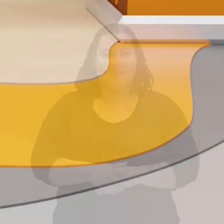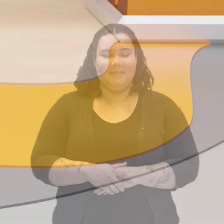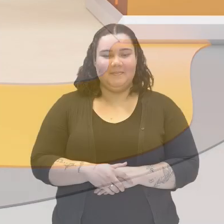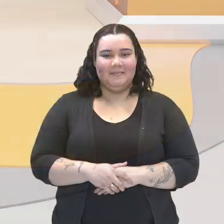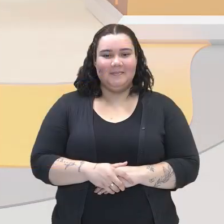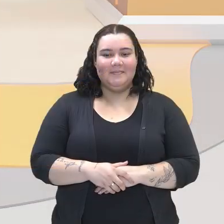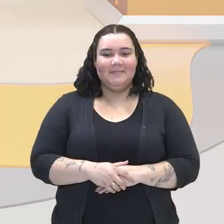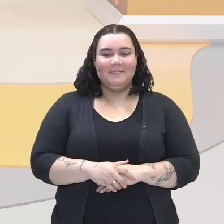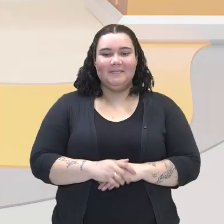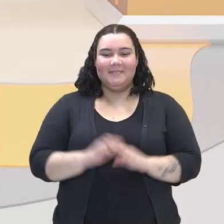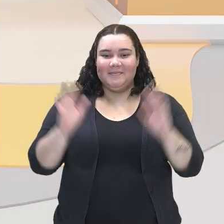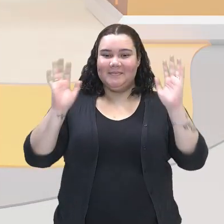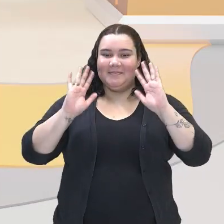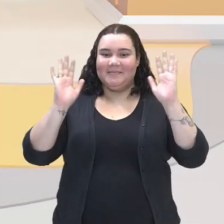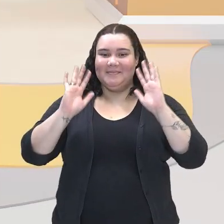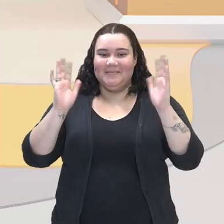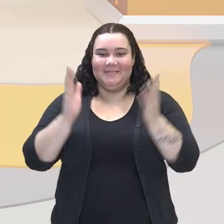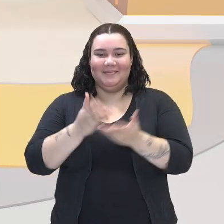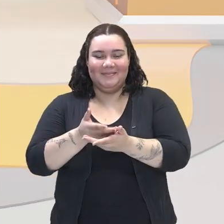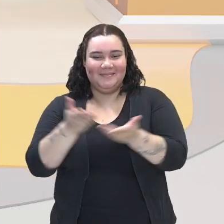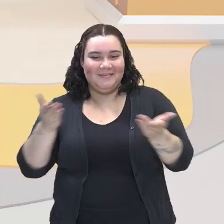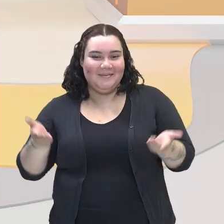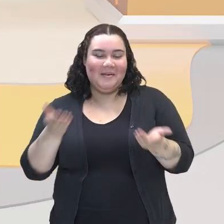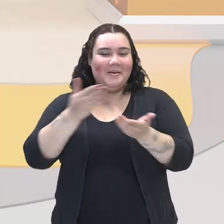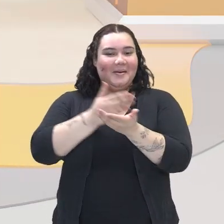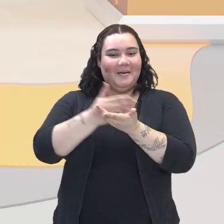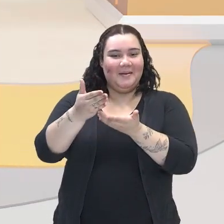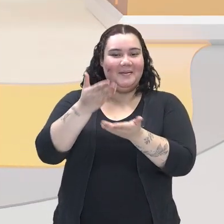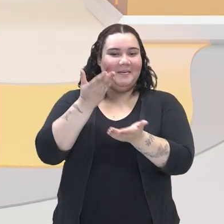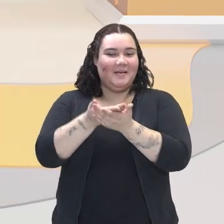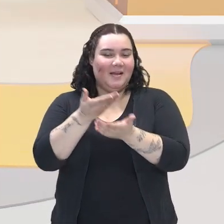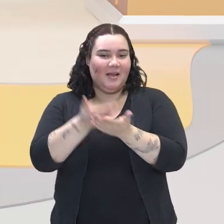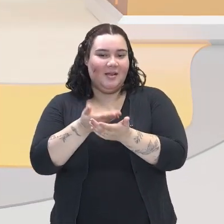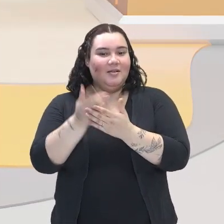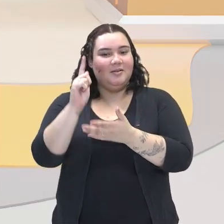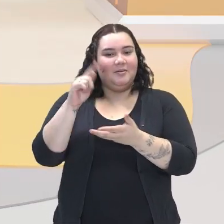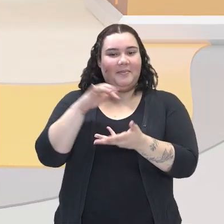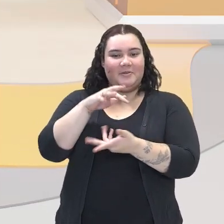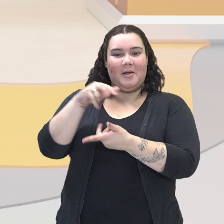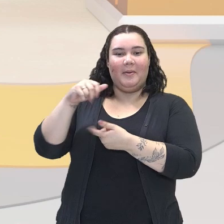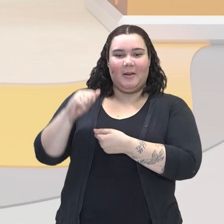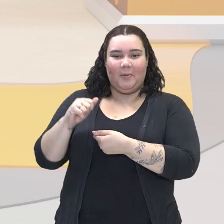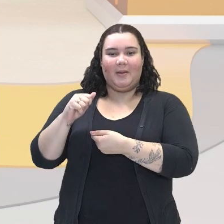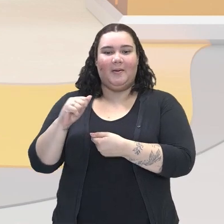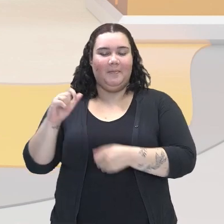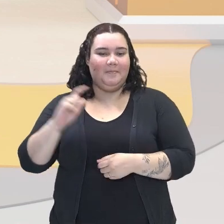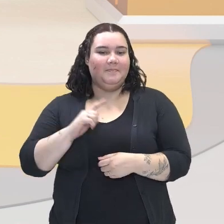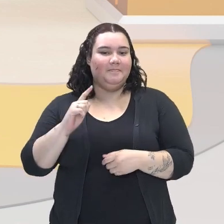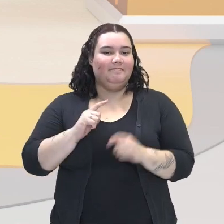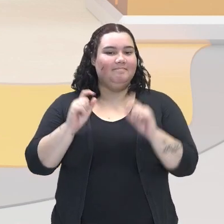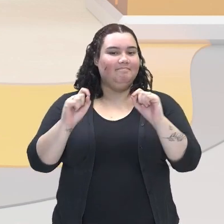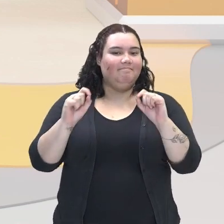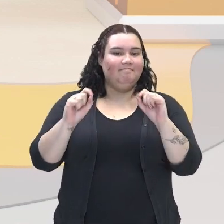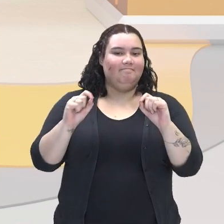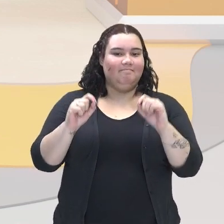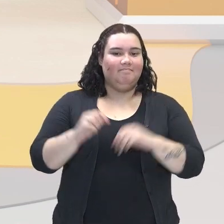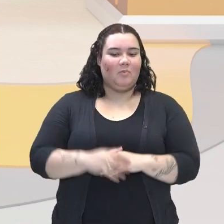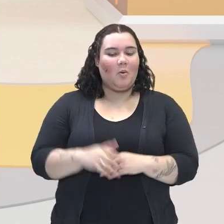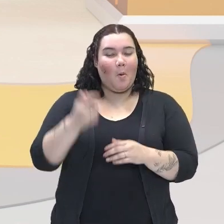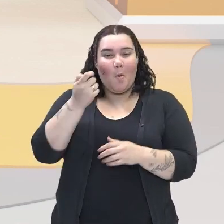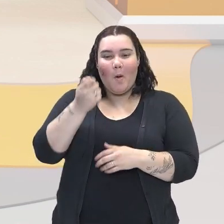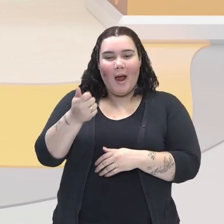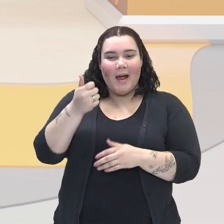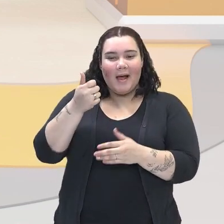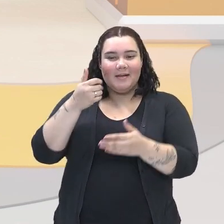Muito bem, pessoal, estamos começando mais uma aula de geografia aqui na unidade 4, encerrando